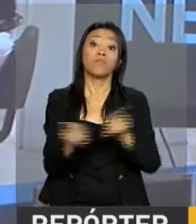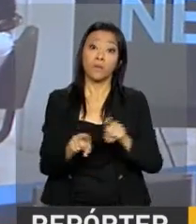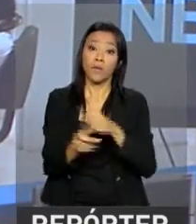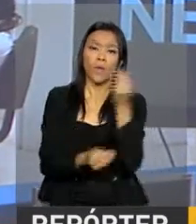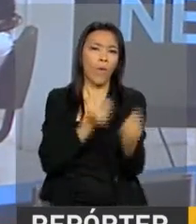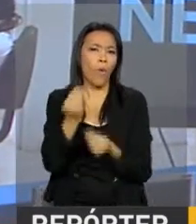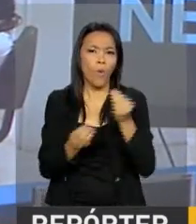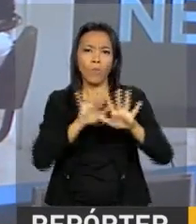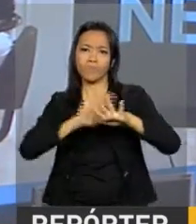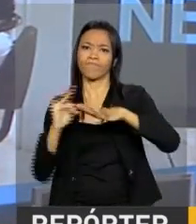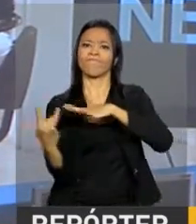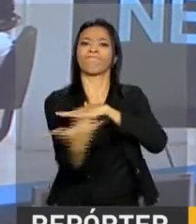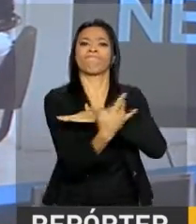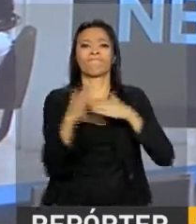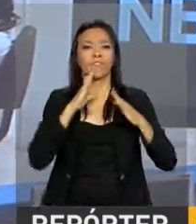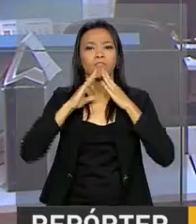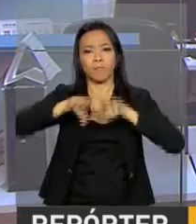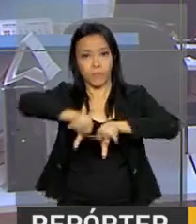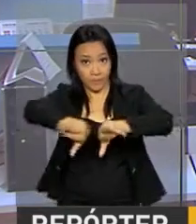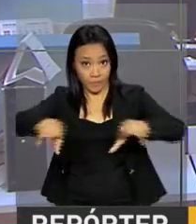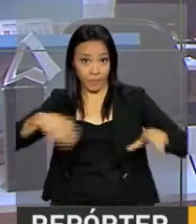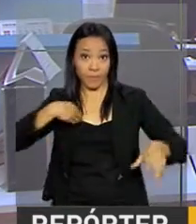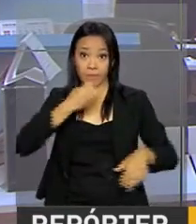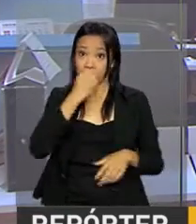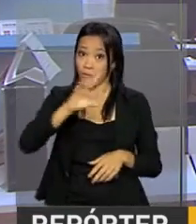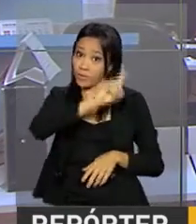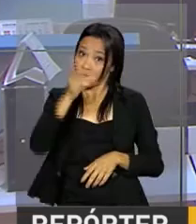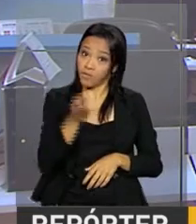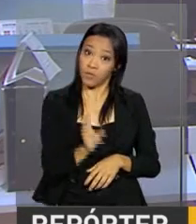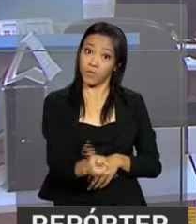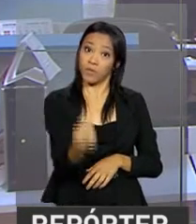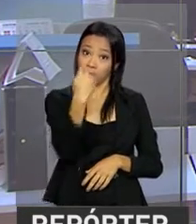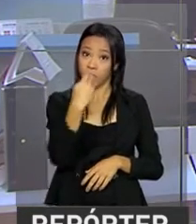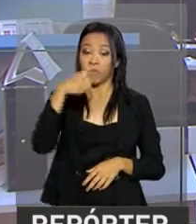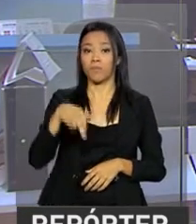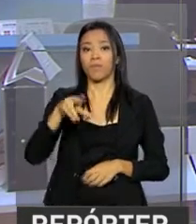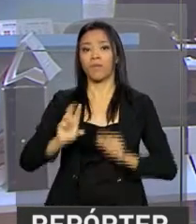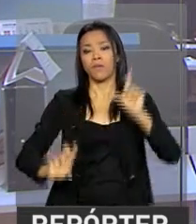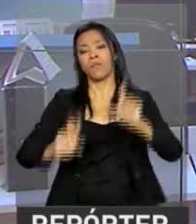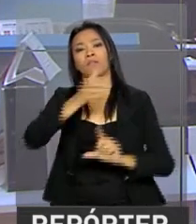também pelas nossas redes sociais. Um bom dia para você e continue com a gente aqui na